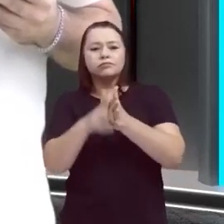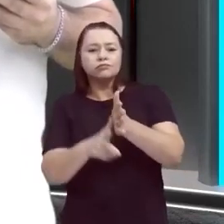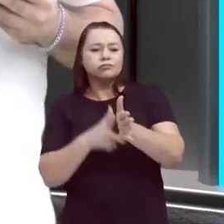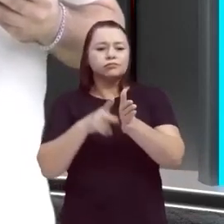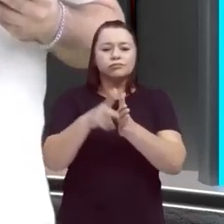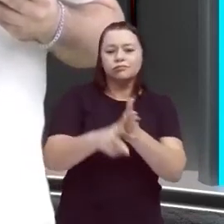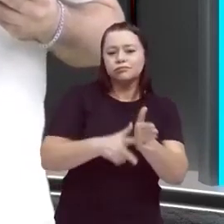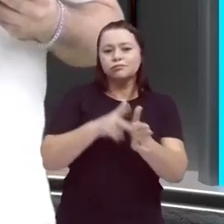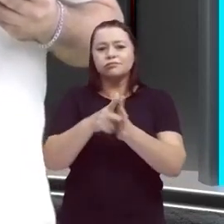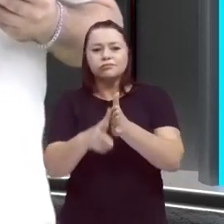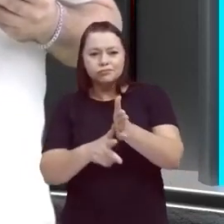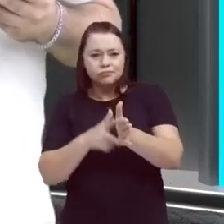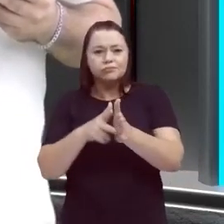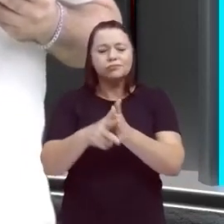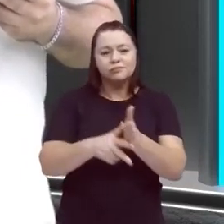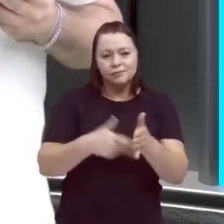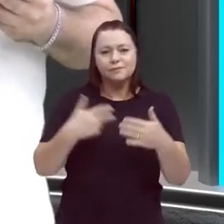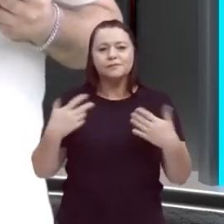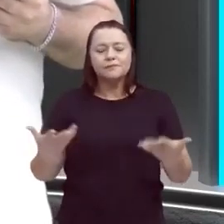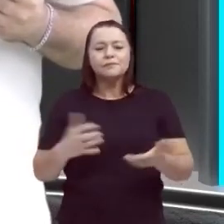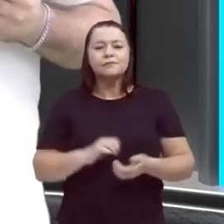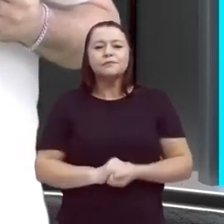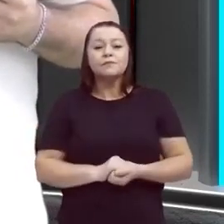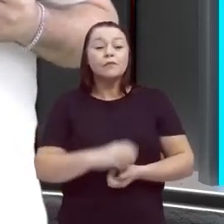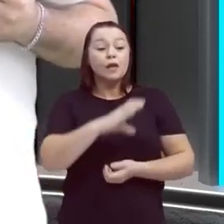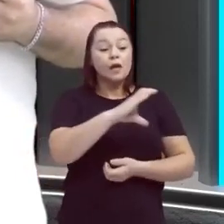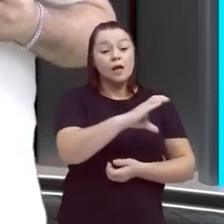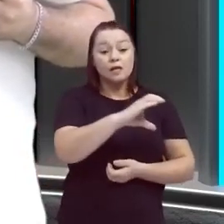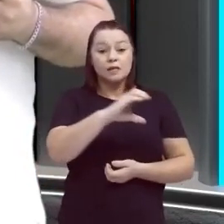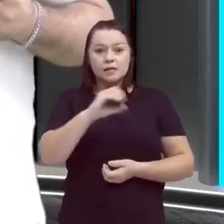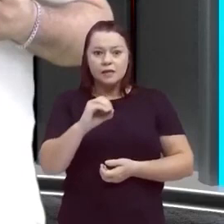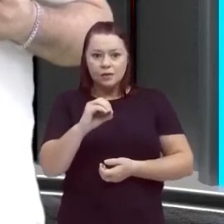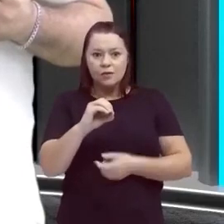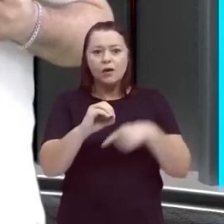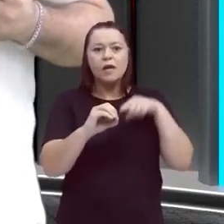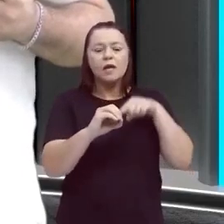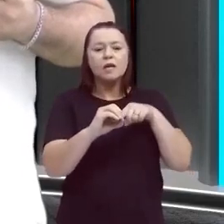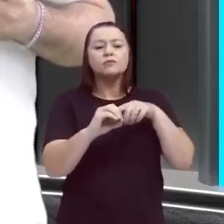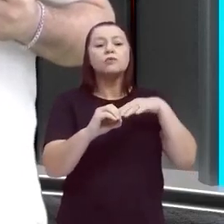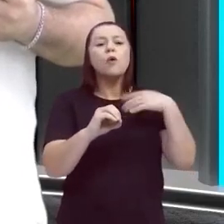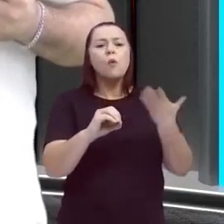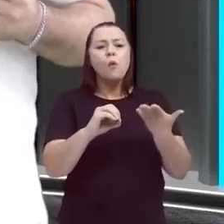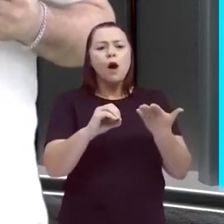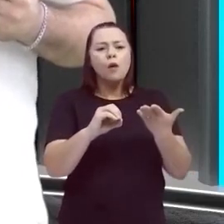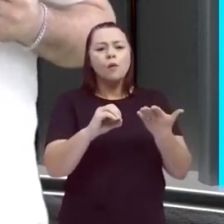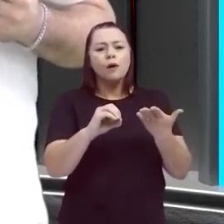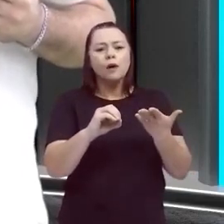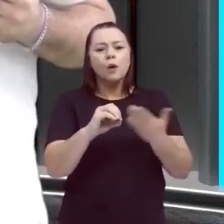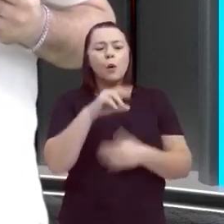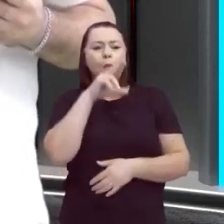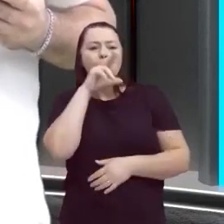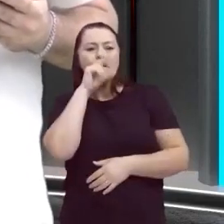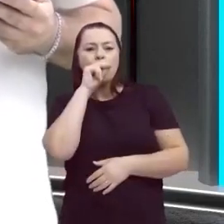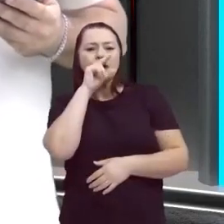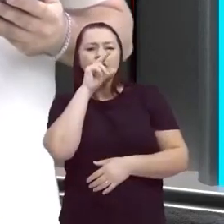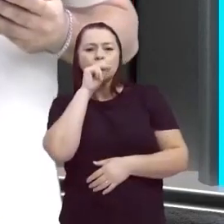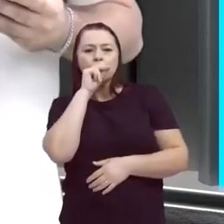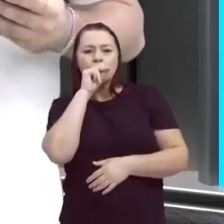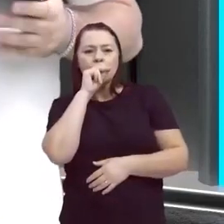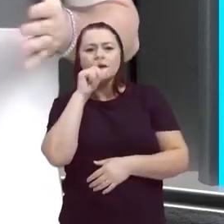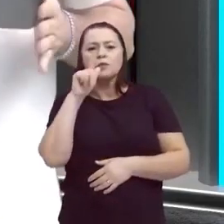Muito bem. Vamos agora ver a previsão de brincadeira para a região centro-oeste. Qual é a previsão? Pato, pato,